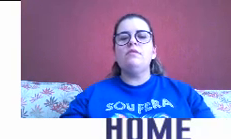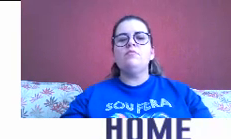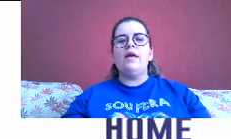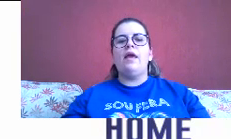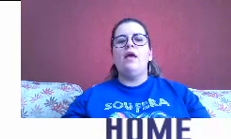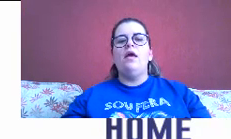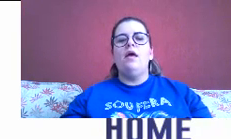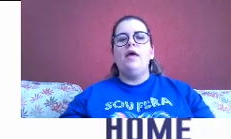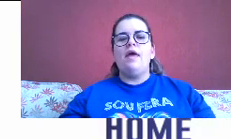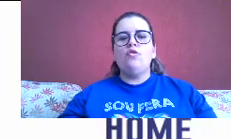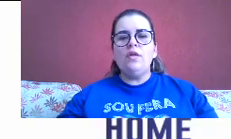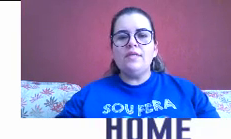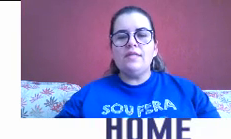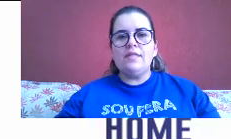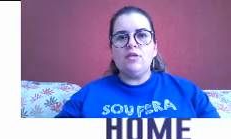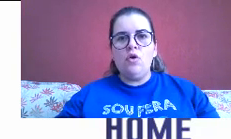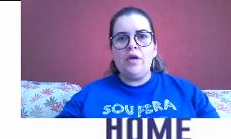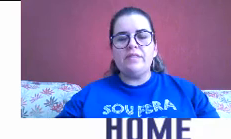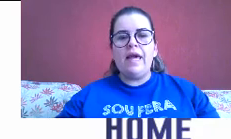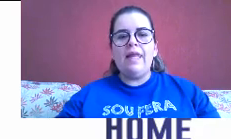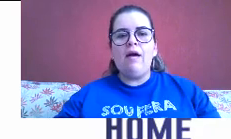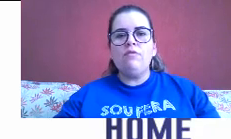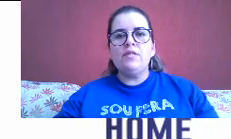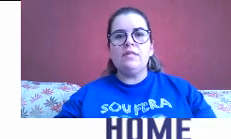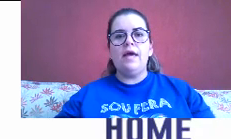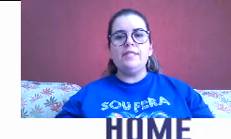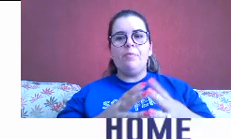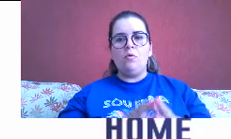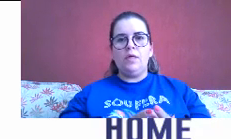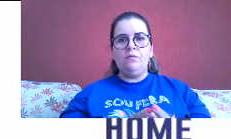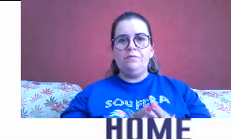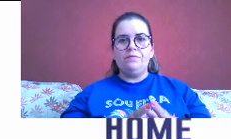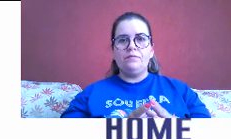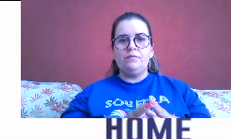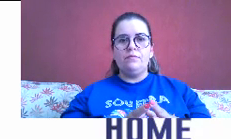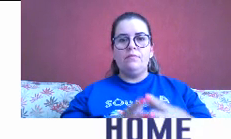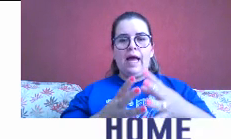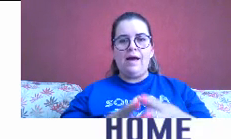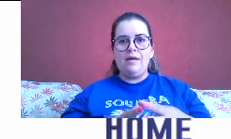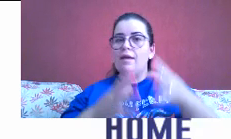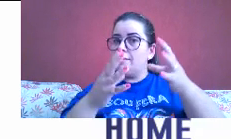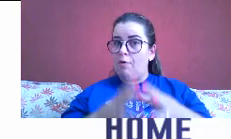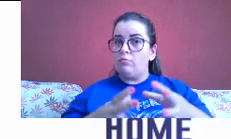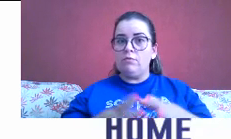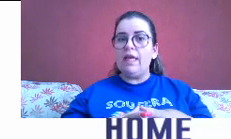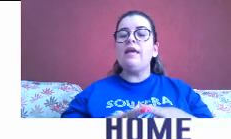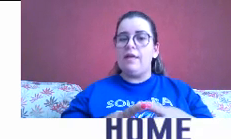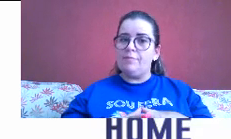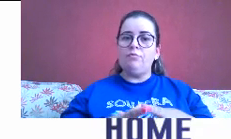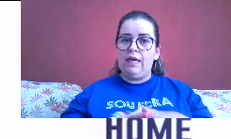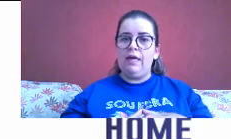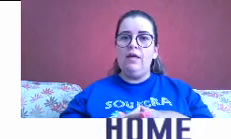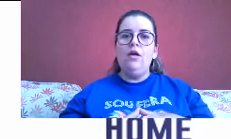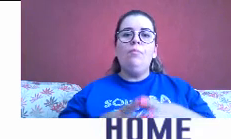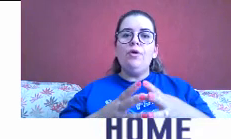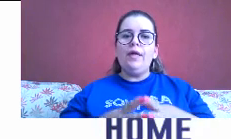então nós temos aí todas essas questões é legal que vocês respondam tá respondam tem que